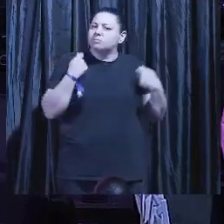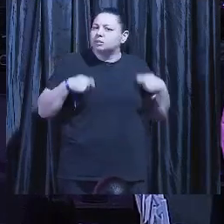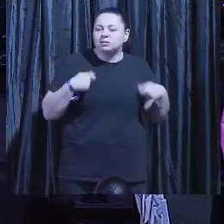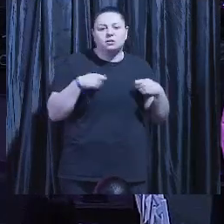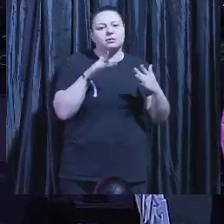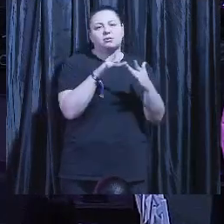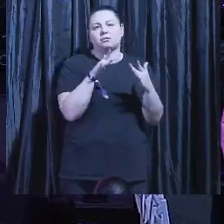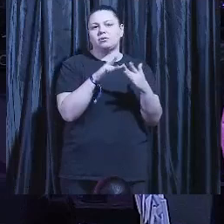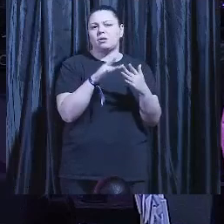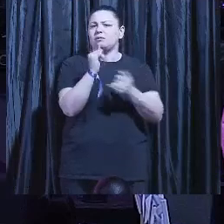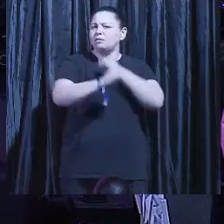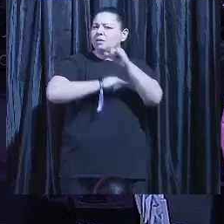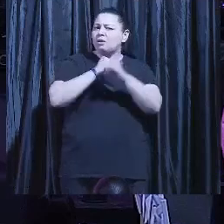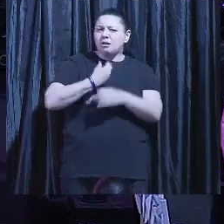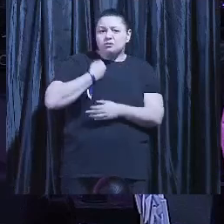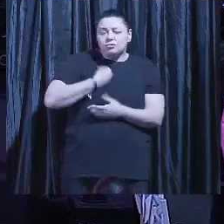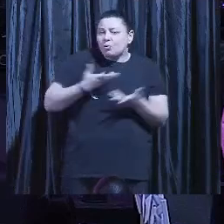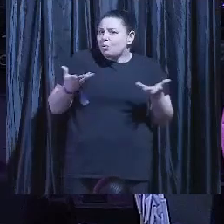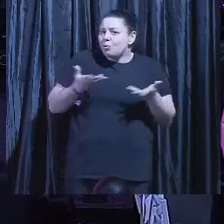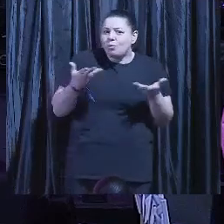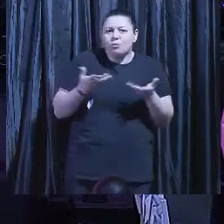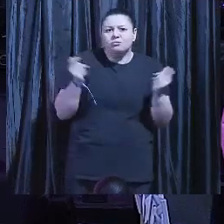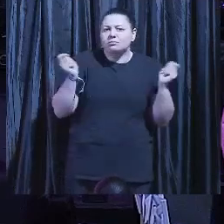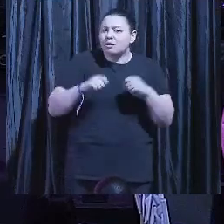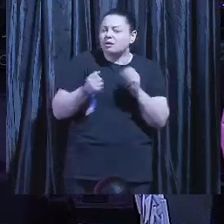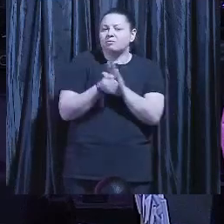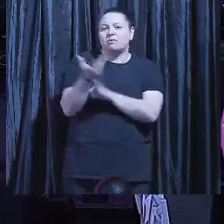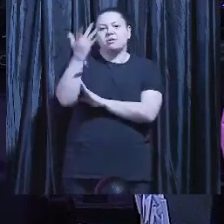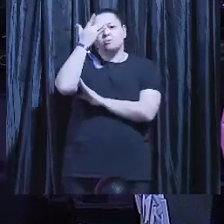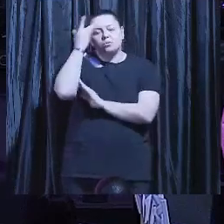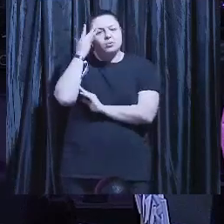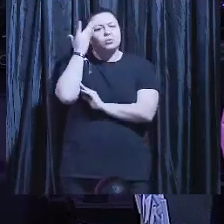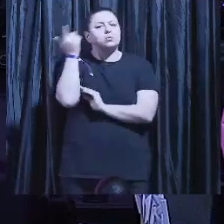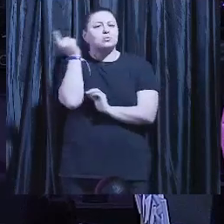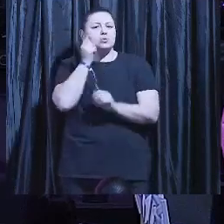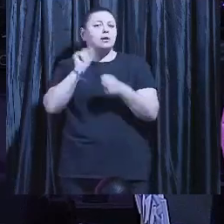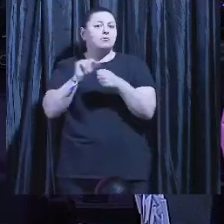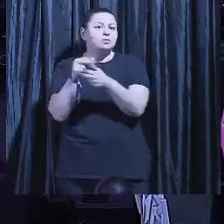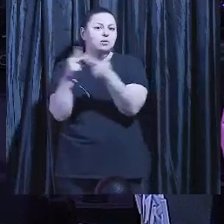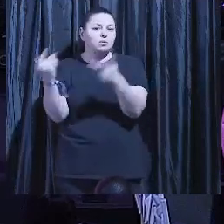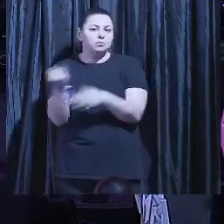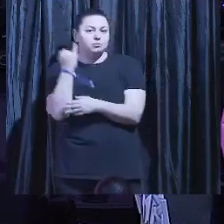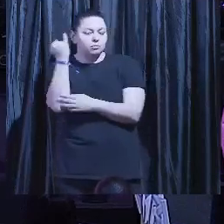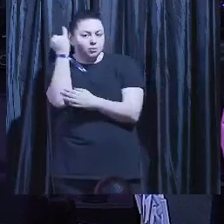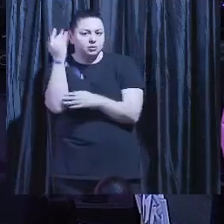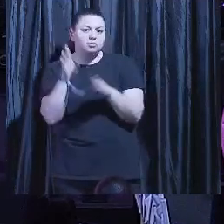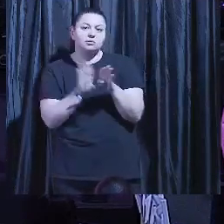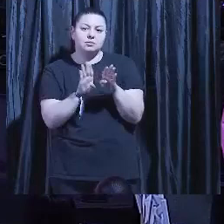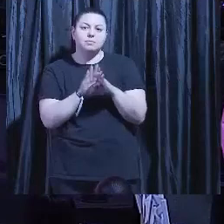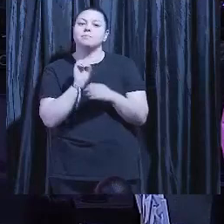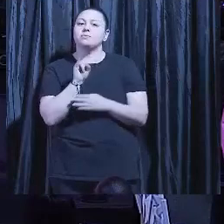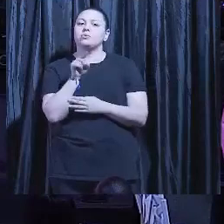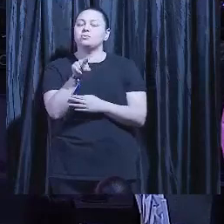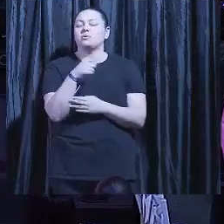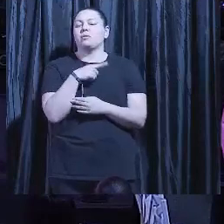Porque a internet está aí, as pessoas estão aí, um monte de gente está fazendo coisa bem importante. Então, se tem uma